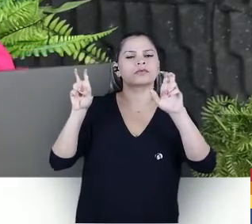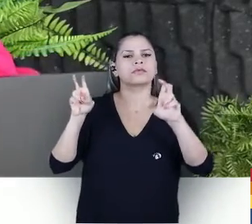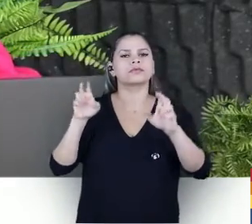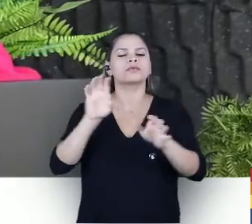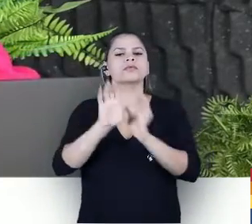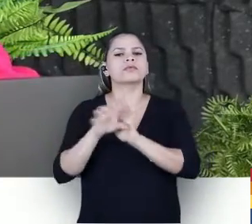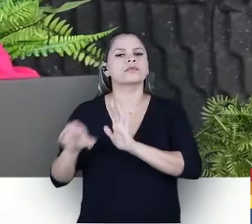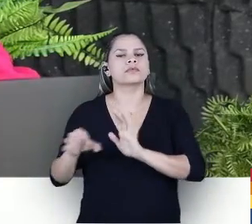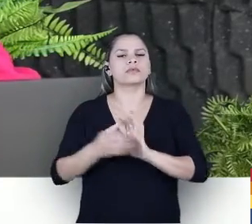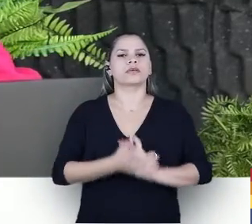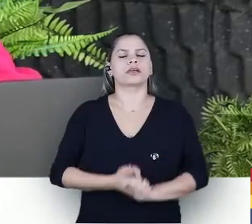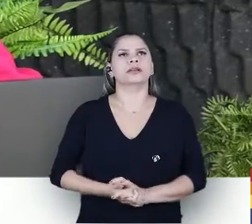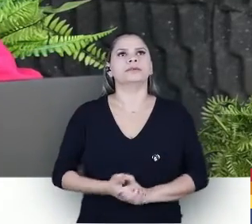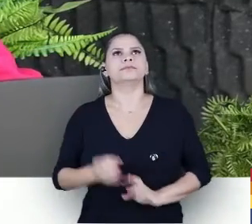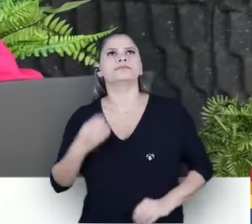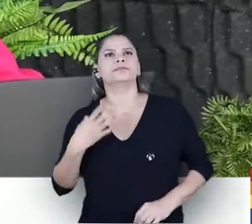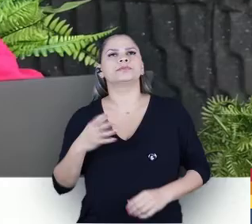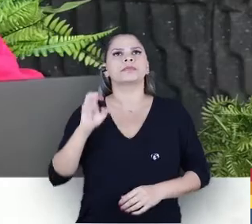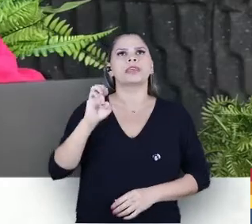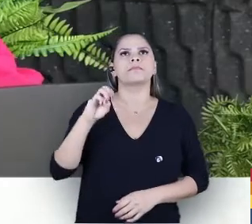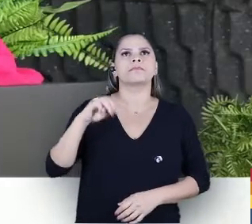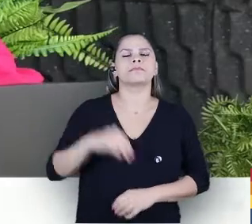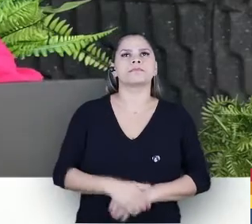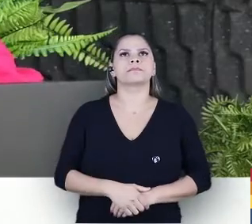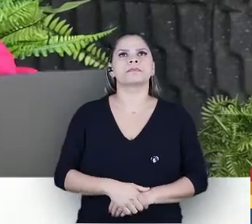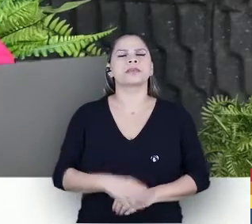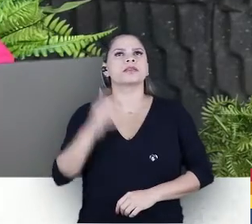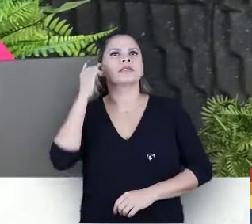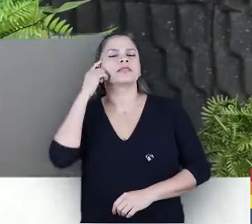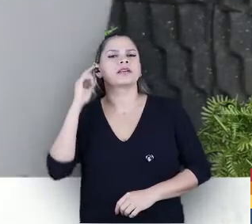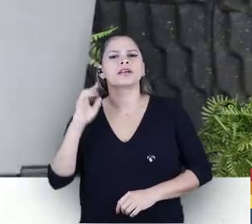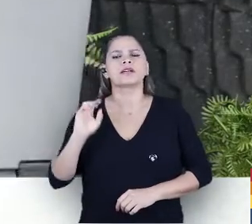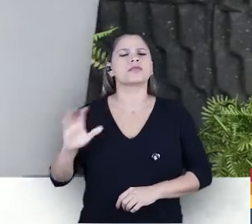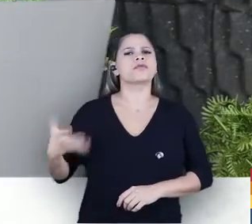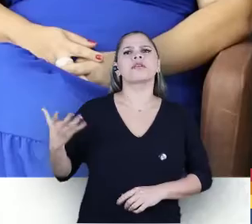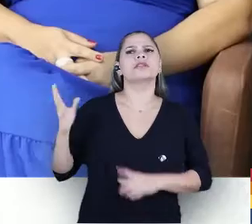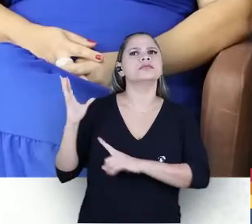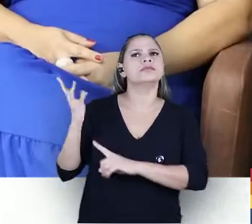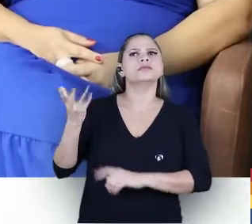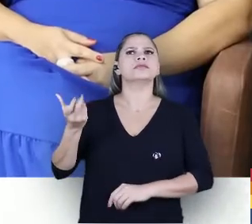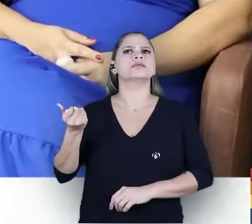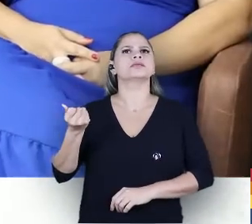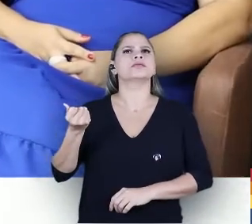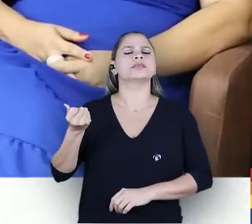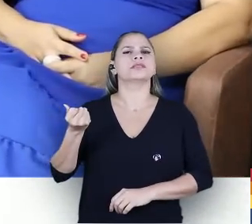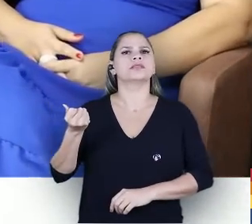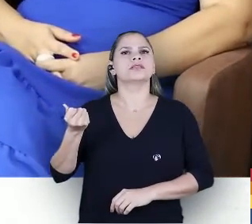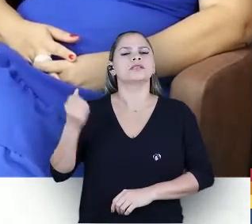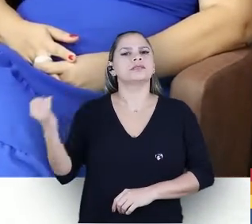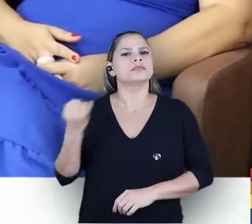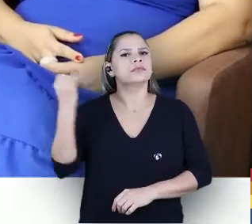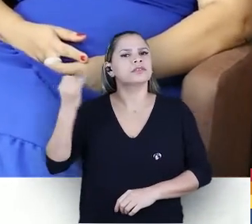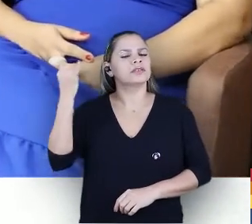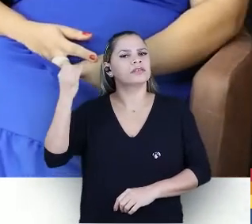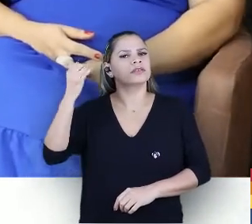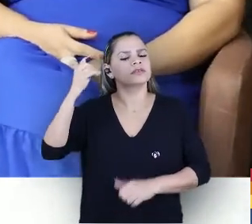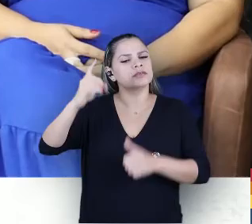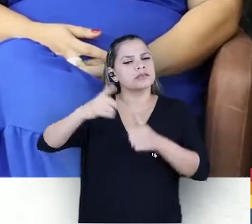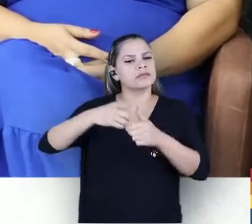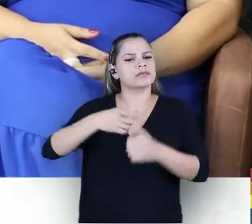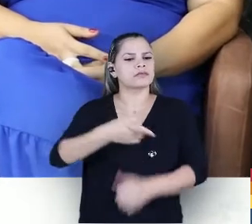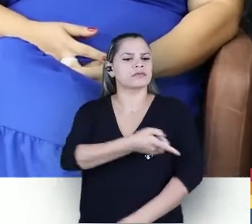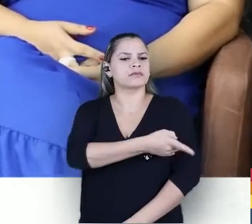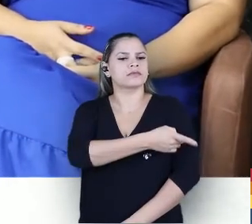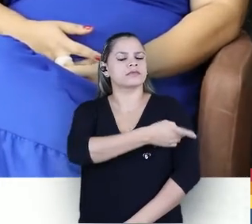para priorizar as habilidades essenciais do componente curricular? Bom, Imaculada, diante disso a gente tem